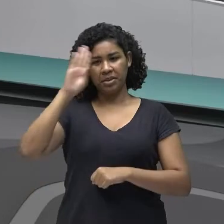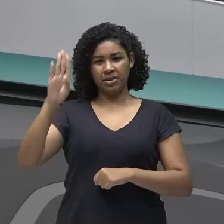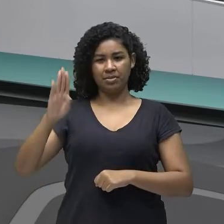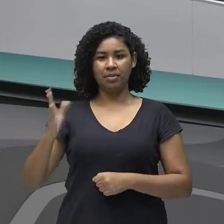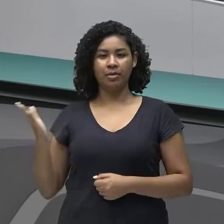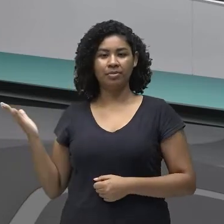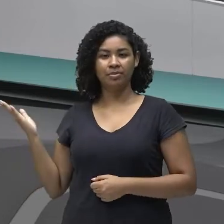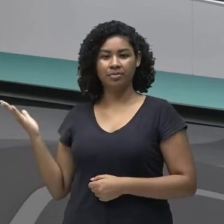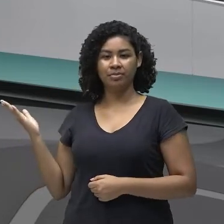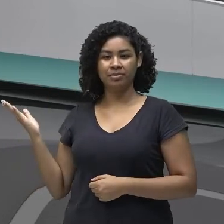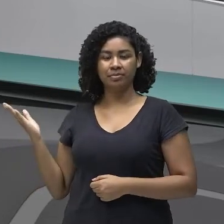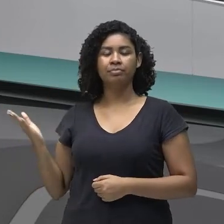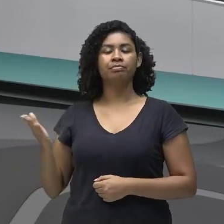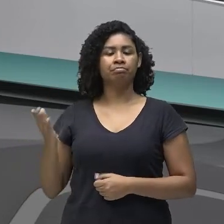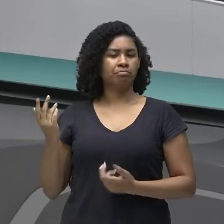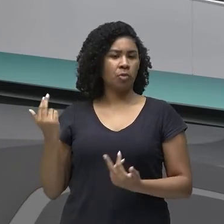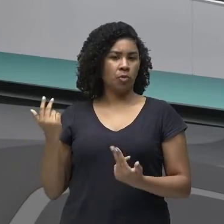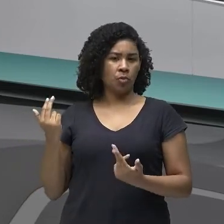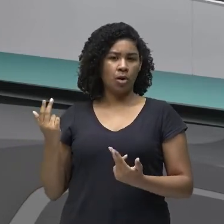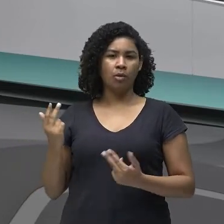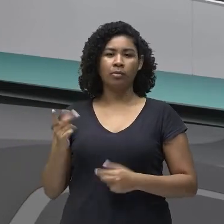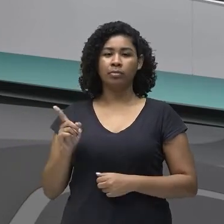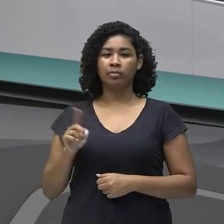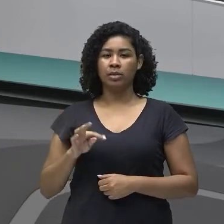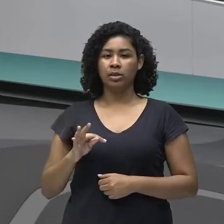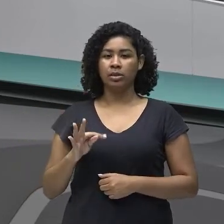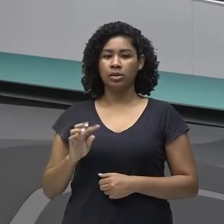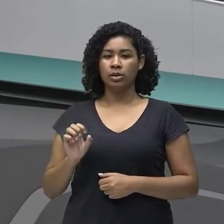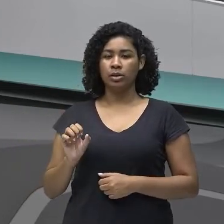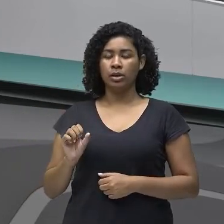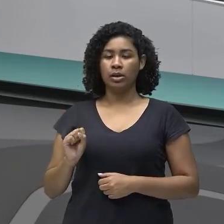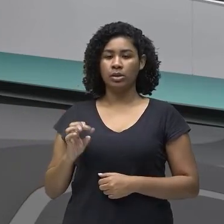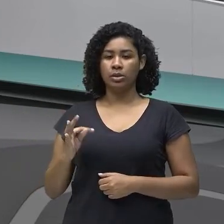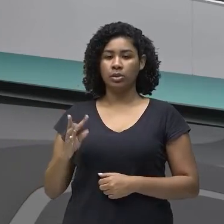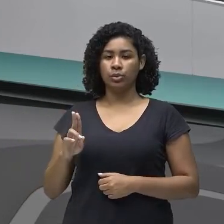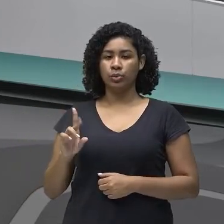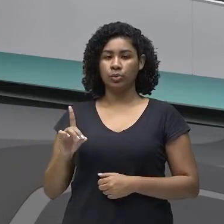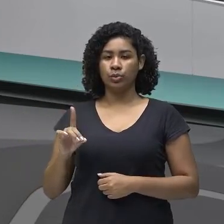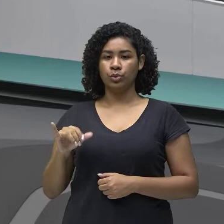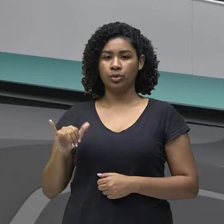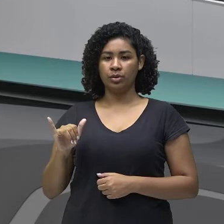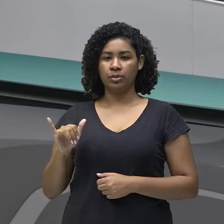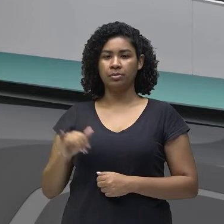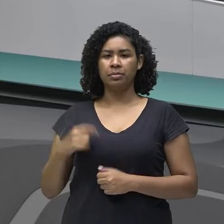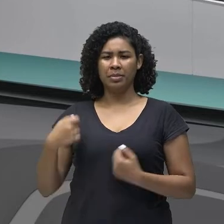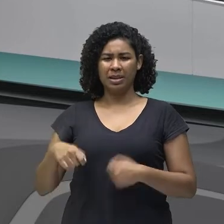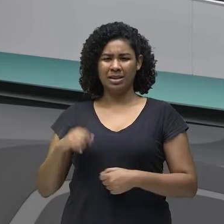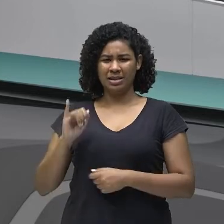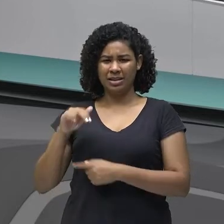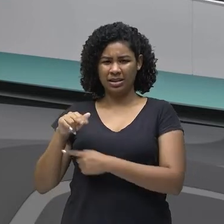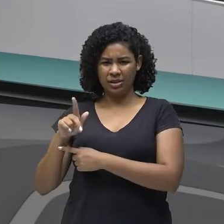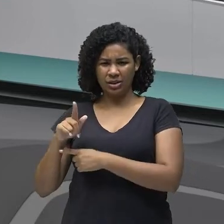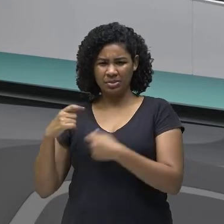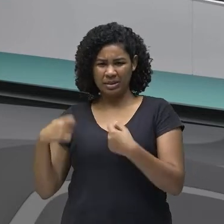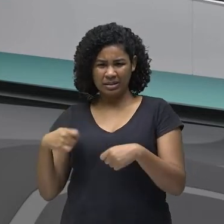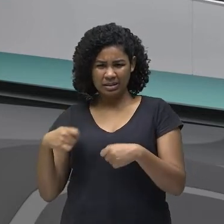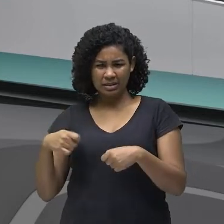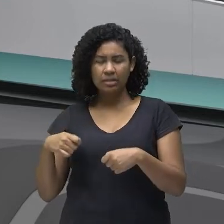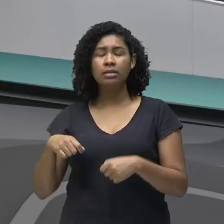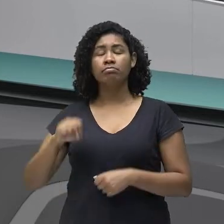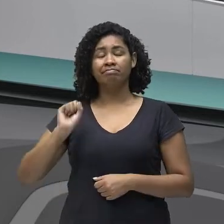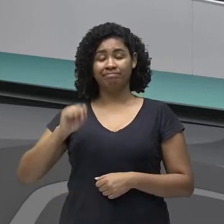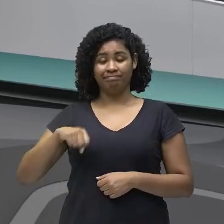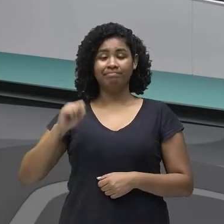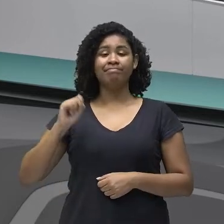gente viu anteriormente, que é o study. Verbo estudar. Então, preciso do ing ali no final? Sim. Tem